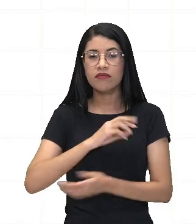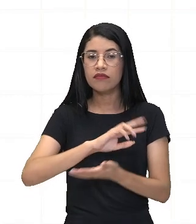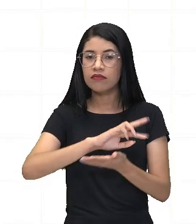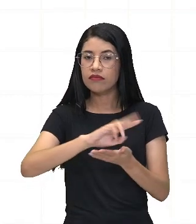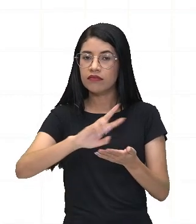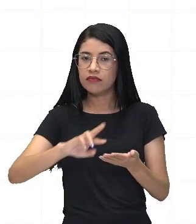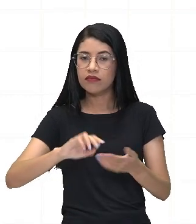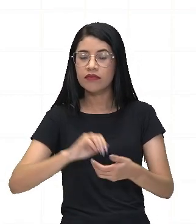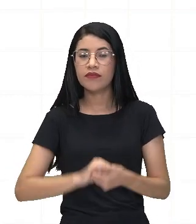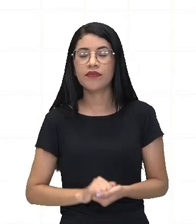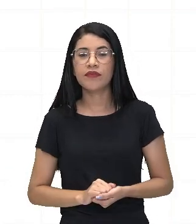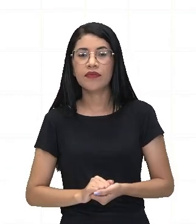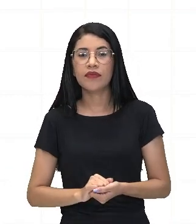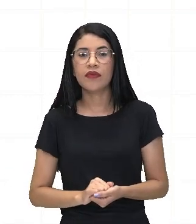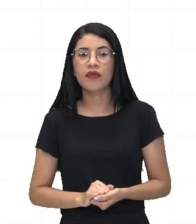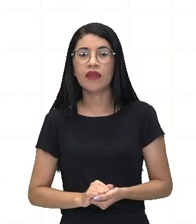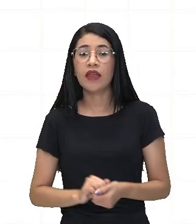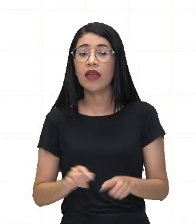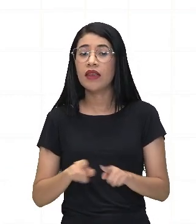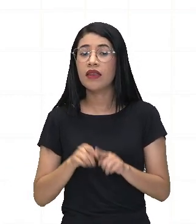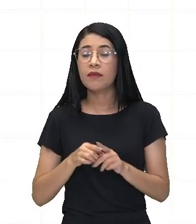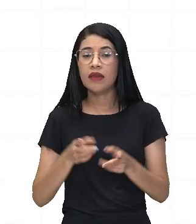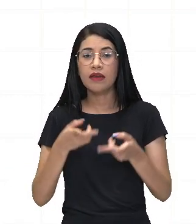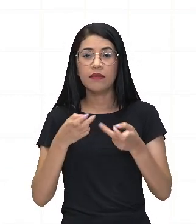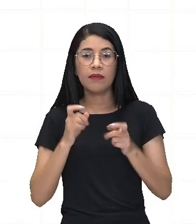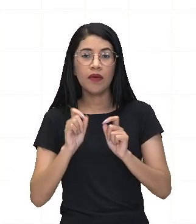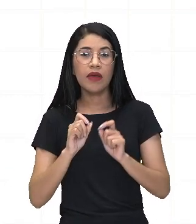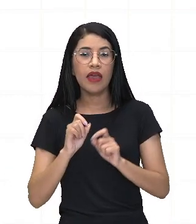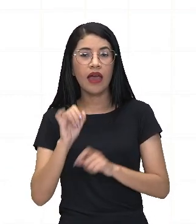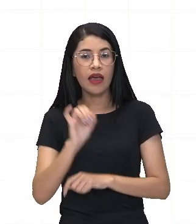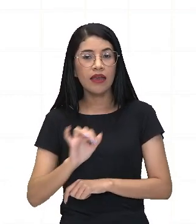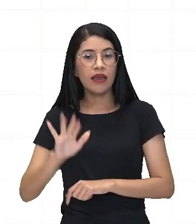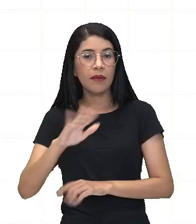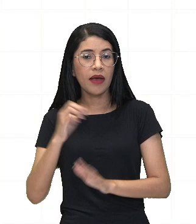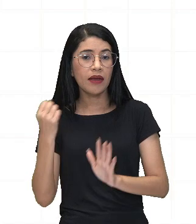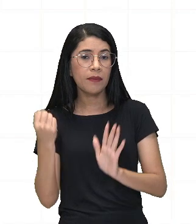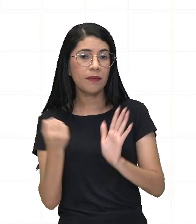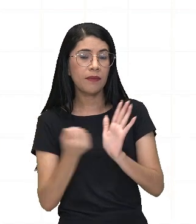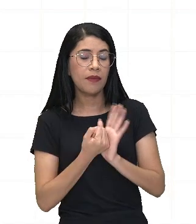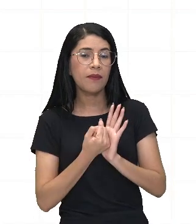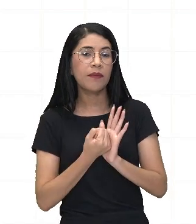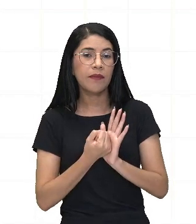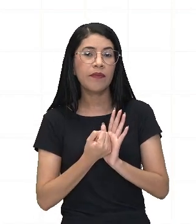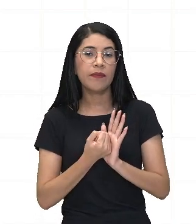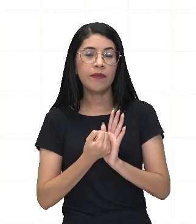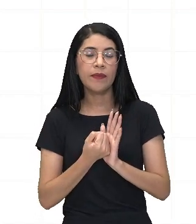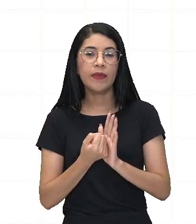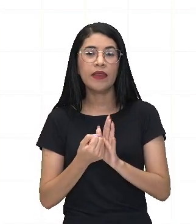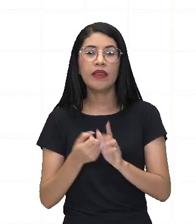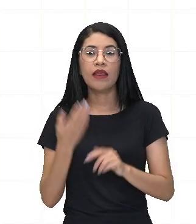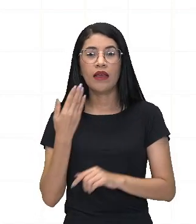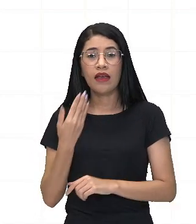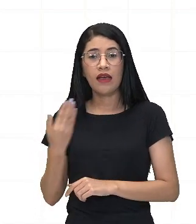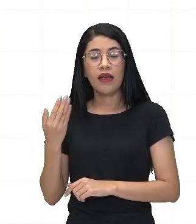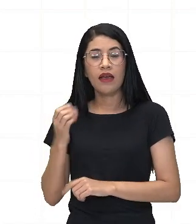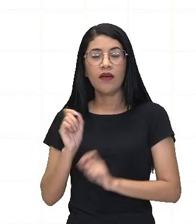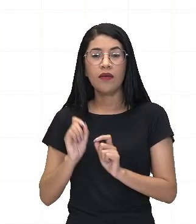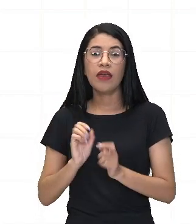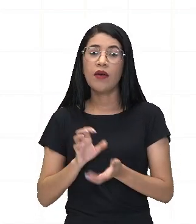aí vocês podem estar observando também o logotipo do ICMBio, né? Desse órgão